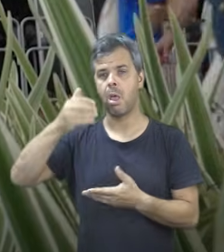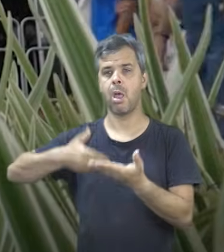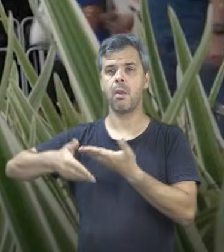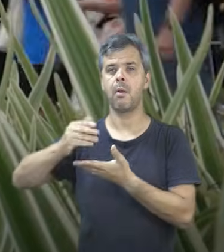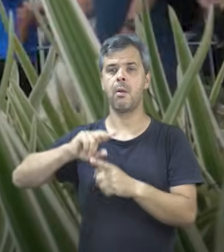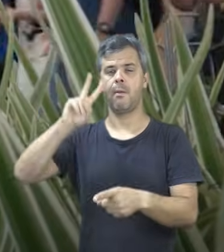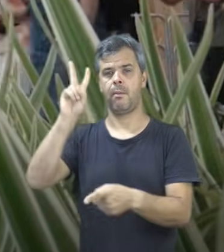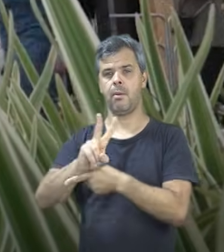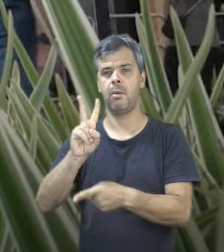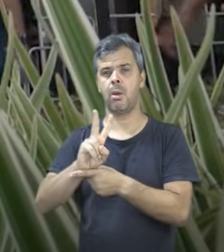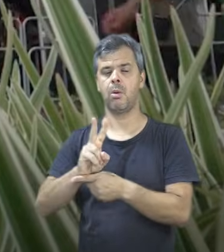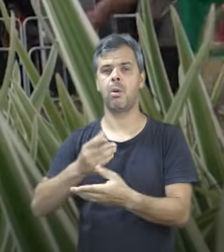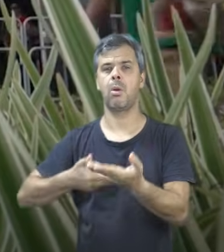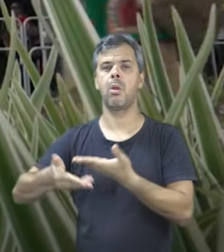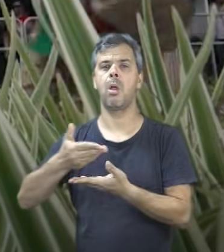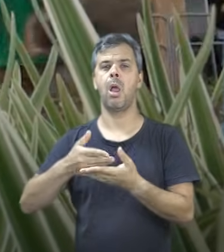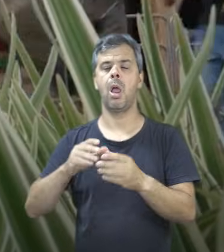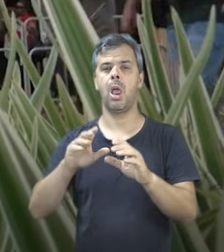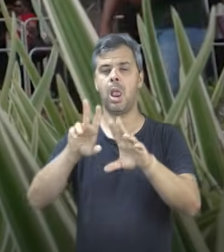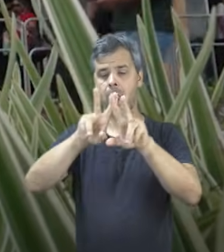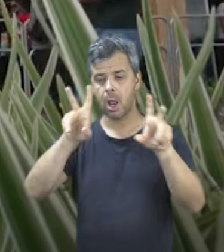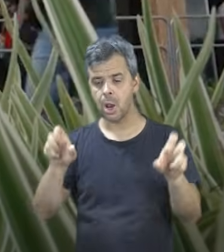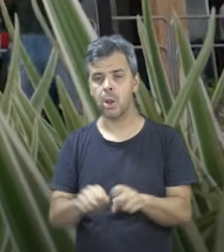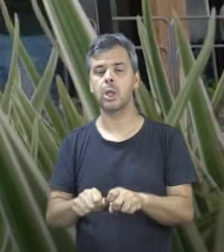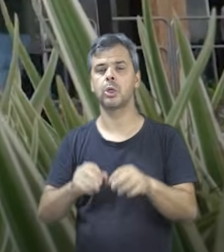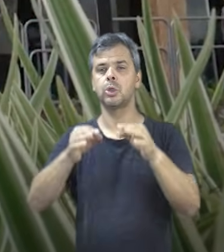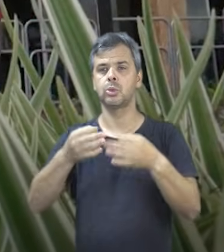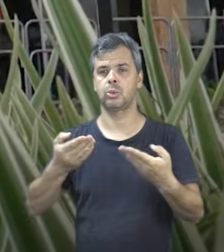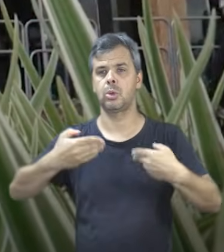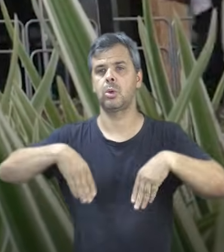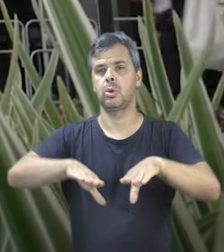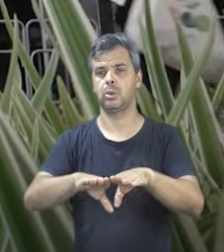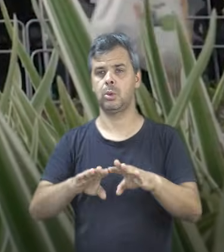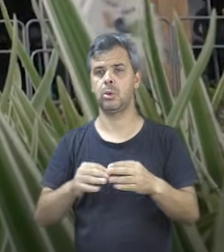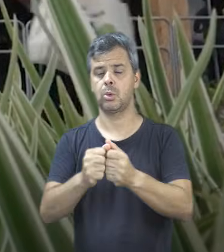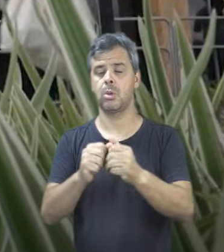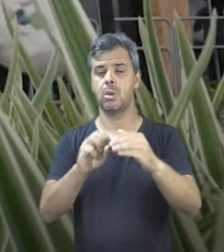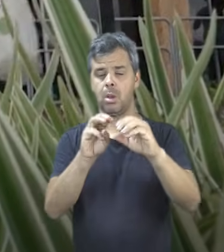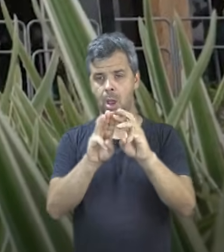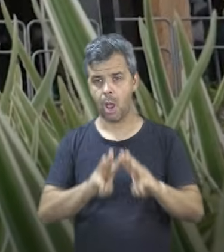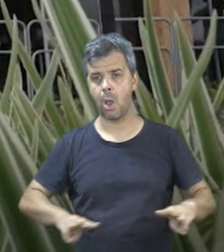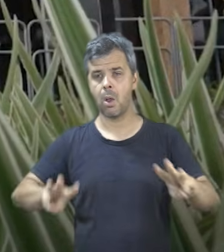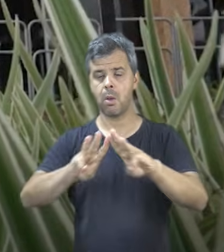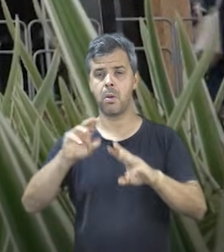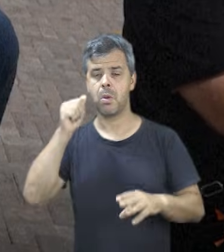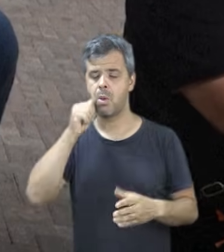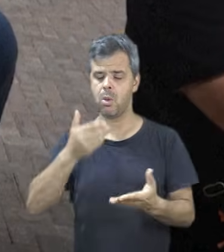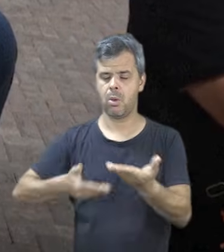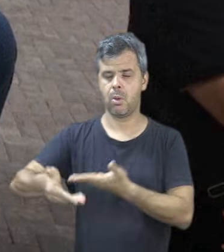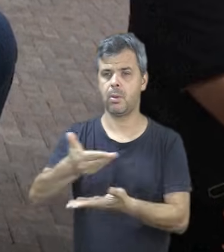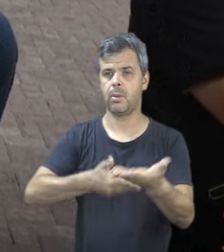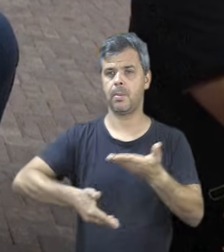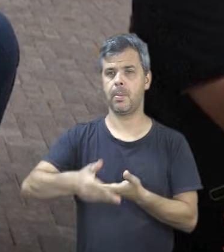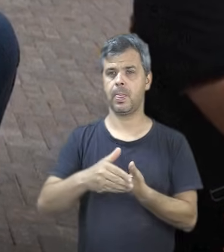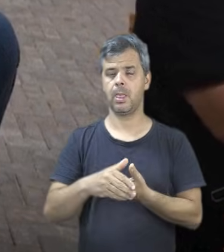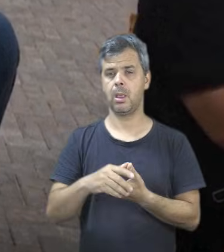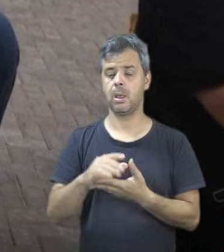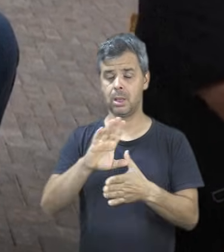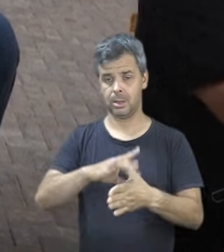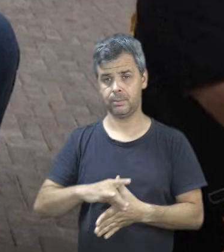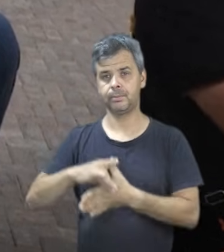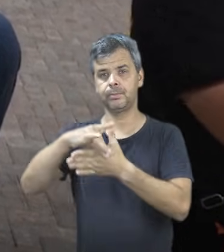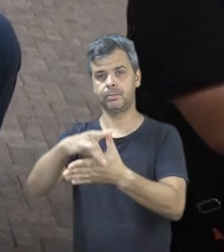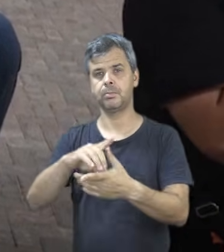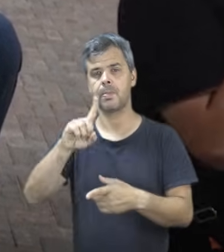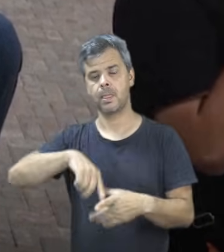retrocessos e defender uma transição ecológica justa e inclusiva. Segundo a ONU Mulheres, o envolvimento direto dessas lideranças